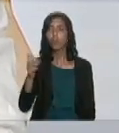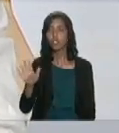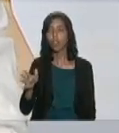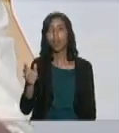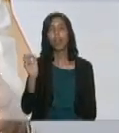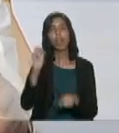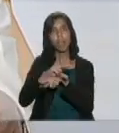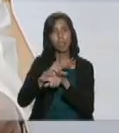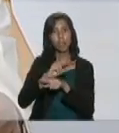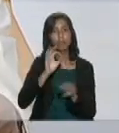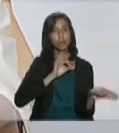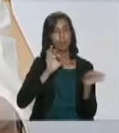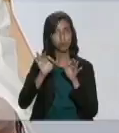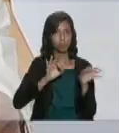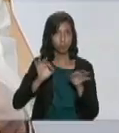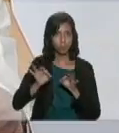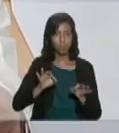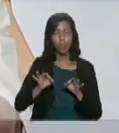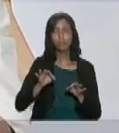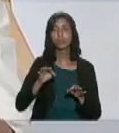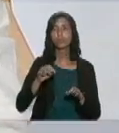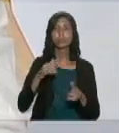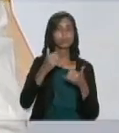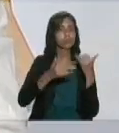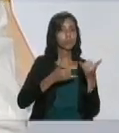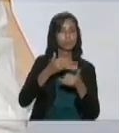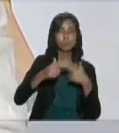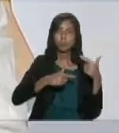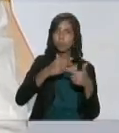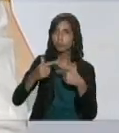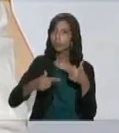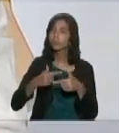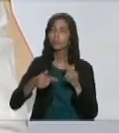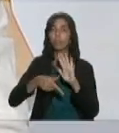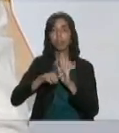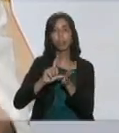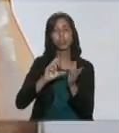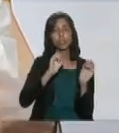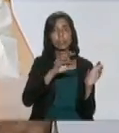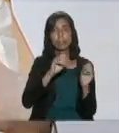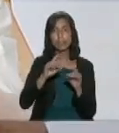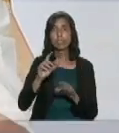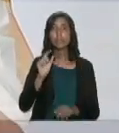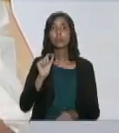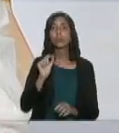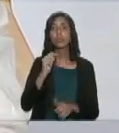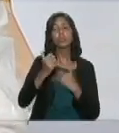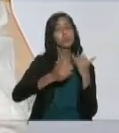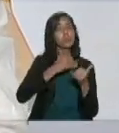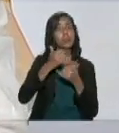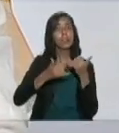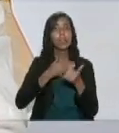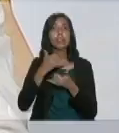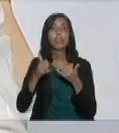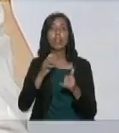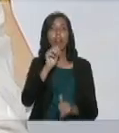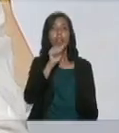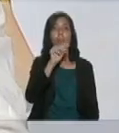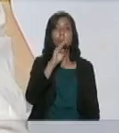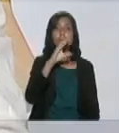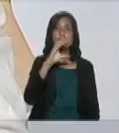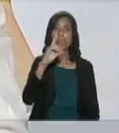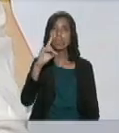do projeto com atividades de pré-alfabetização que seriam nada mais do que brincadeiras com as letras